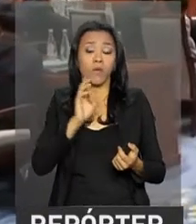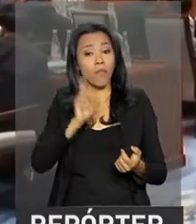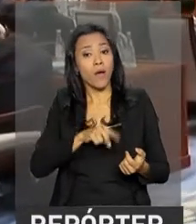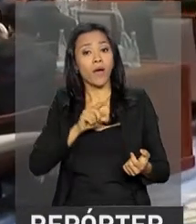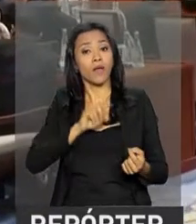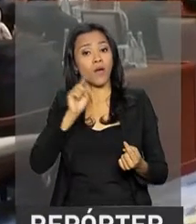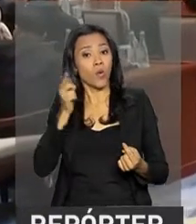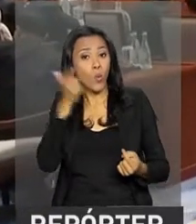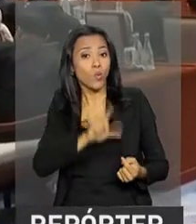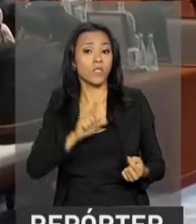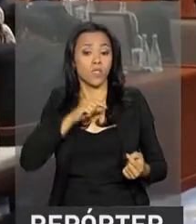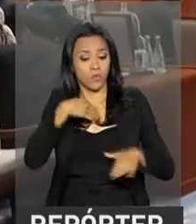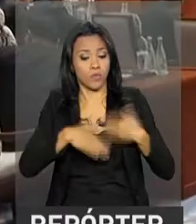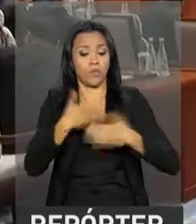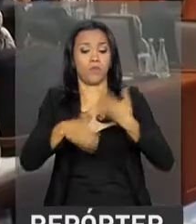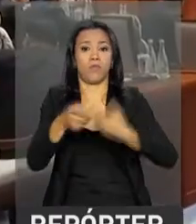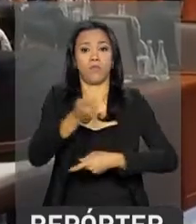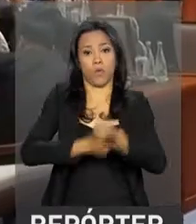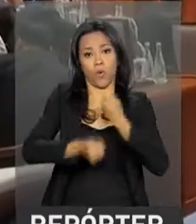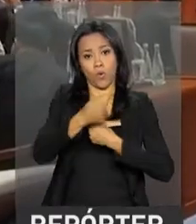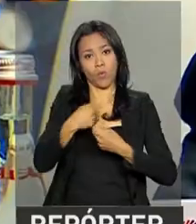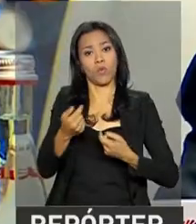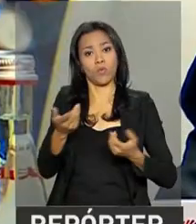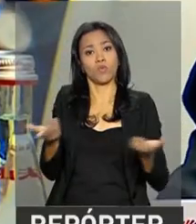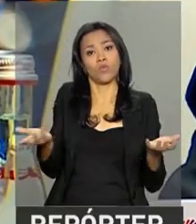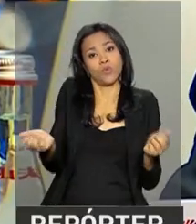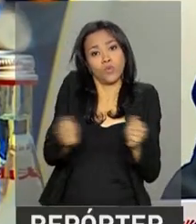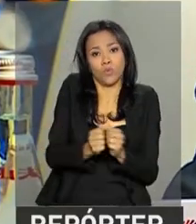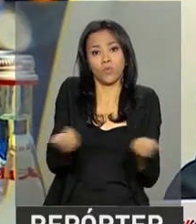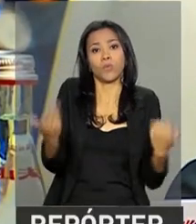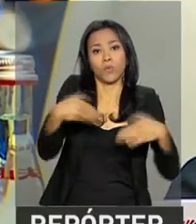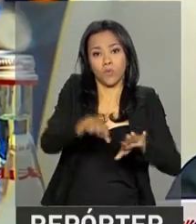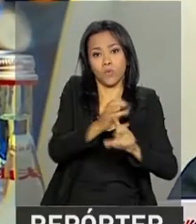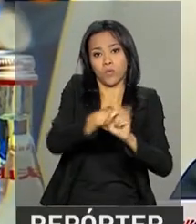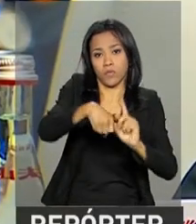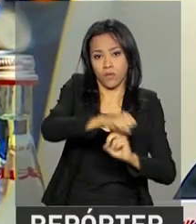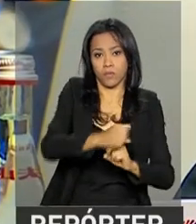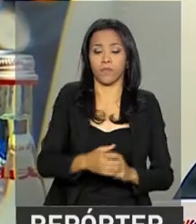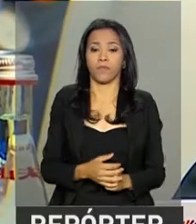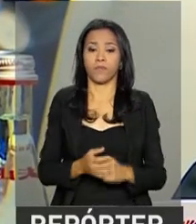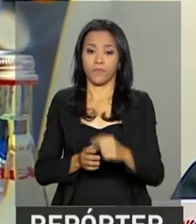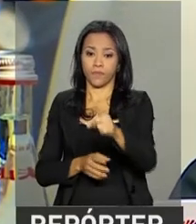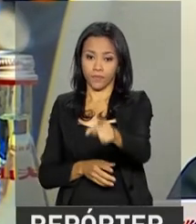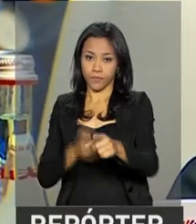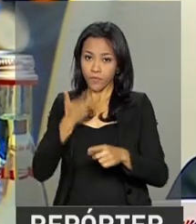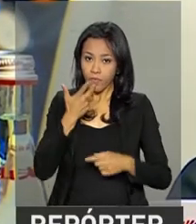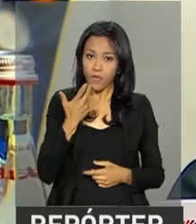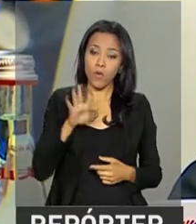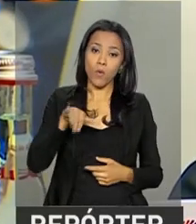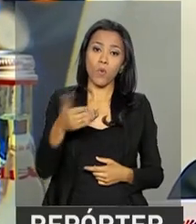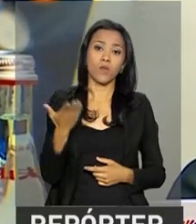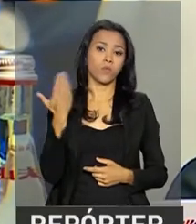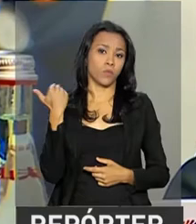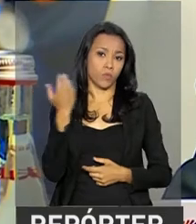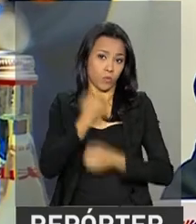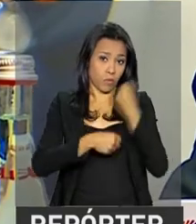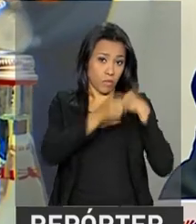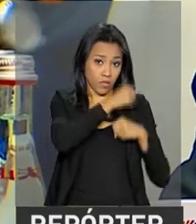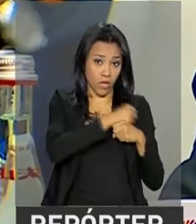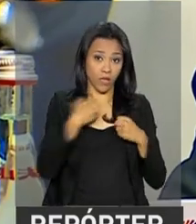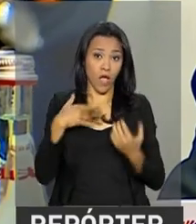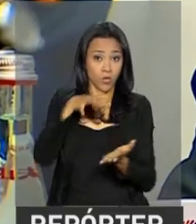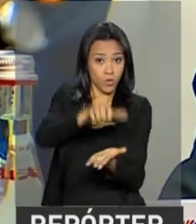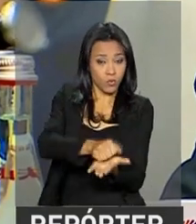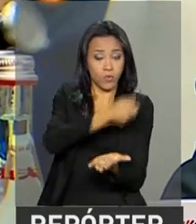um crescimento econômico com inclusão social. Quando assumimos o governo no ano passado, a crise